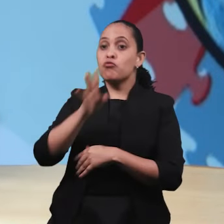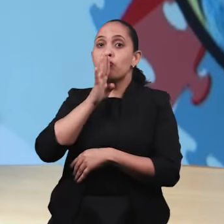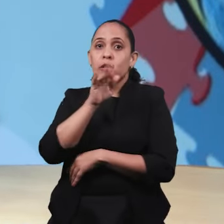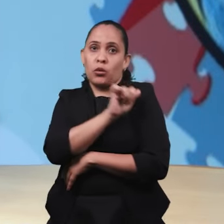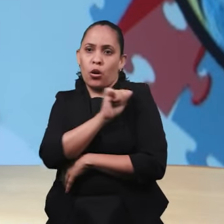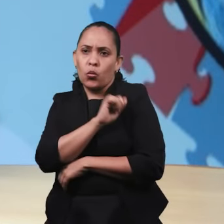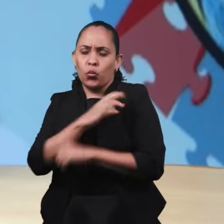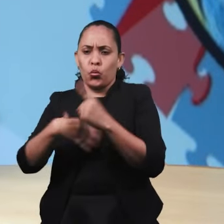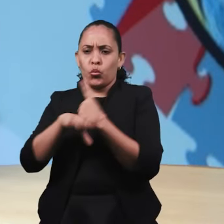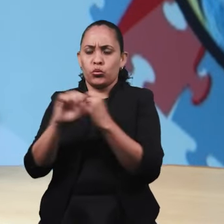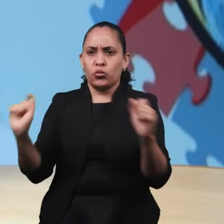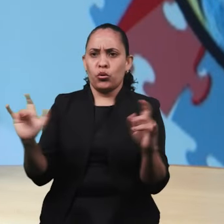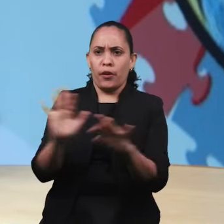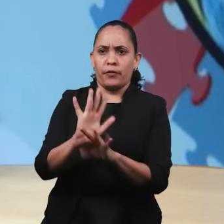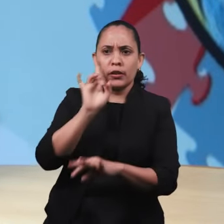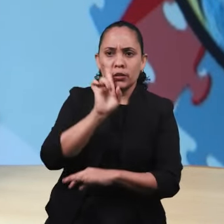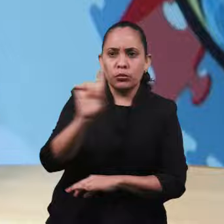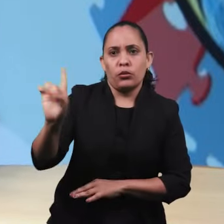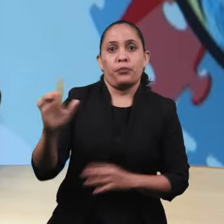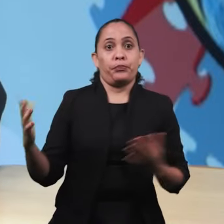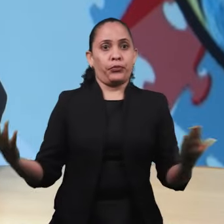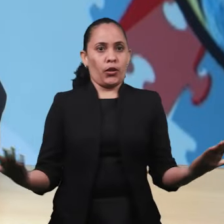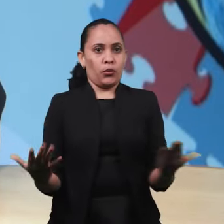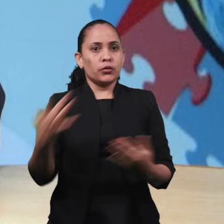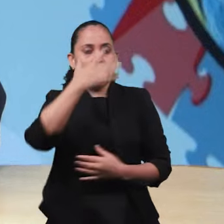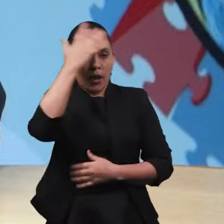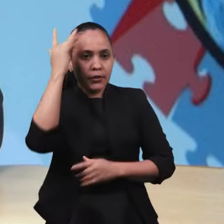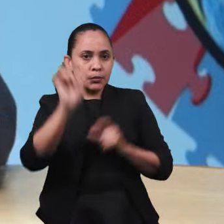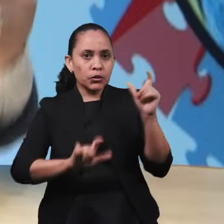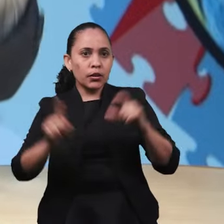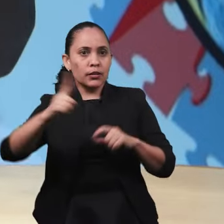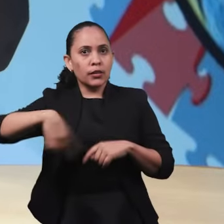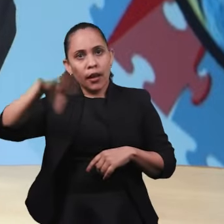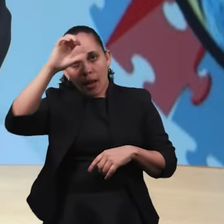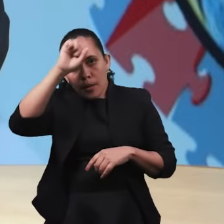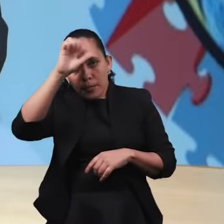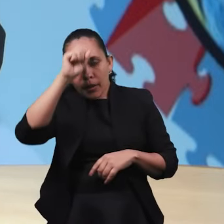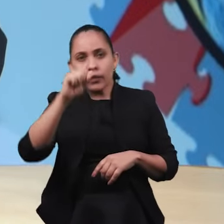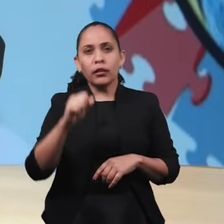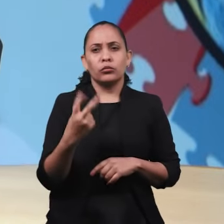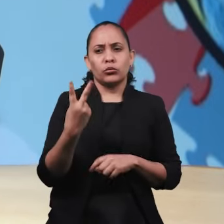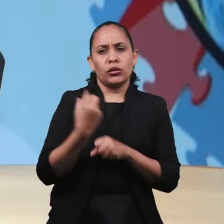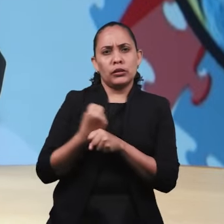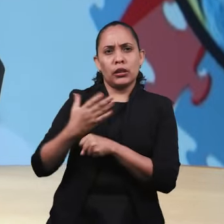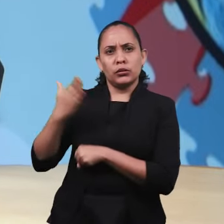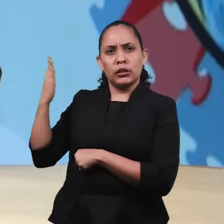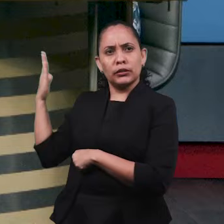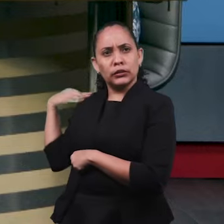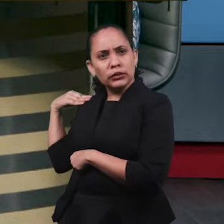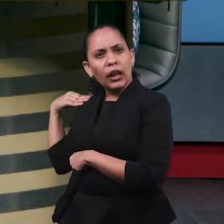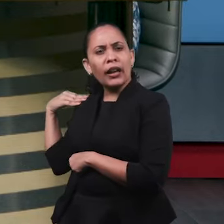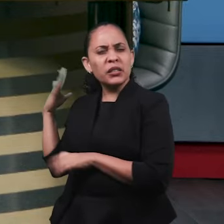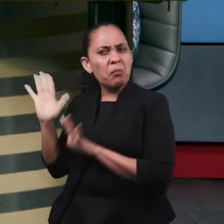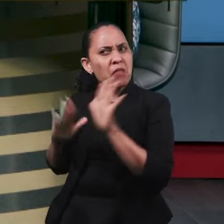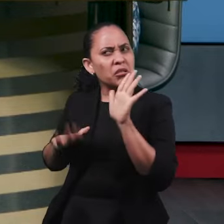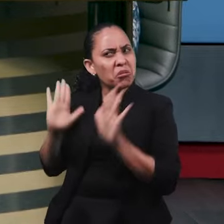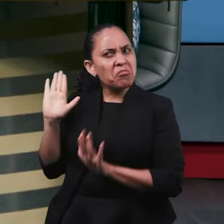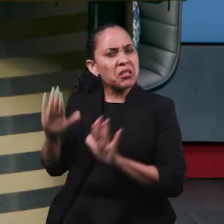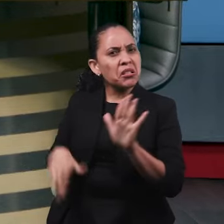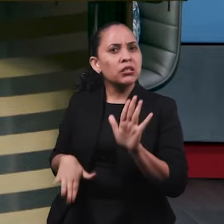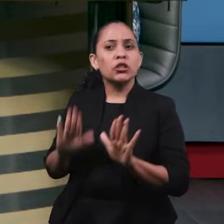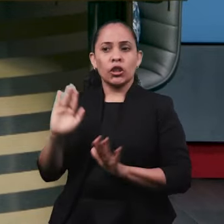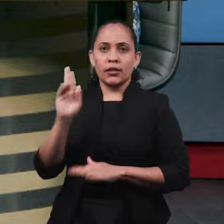os alunos, foi feito um culto de glorificação ao Senhor. Hoje, essas pessoas que aprenderam, acho que há 2 anos atrás contigo, É